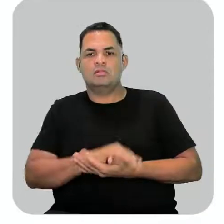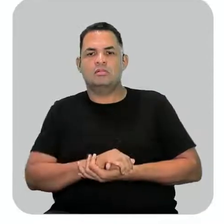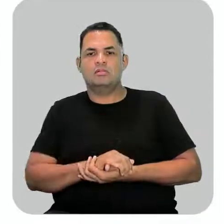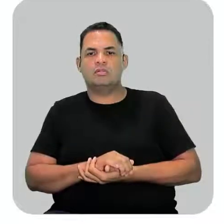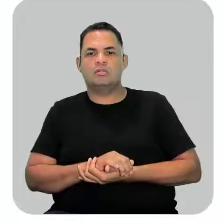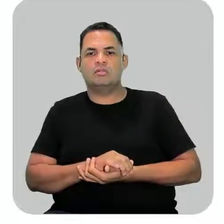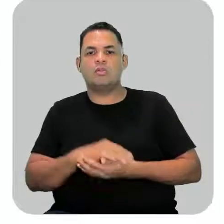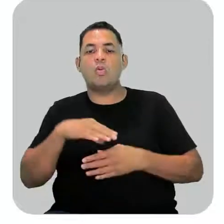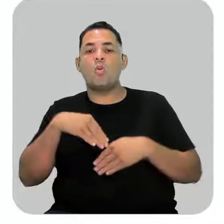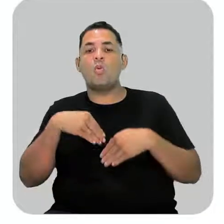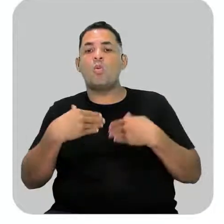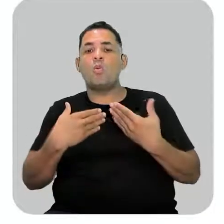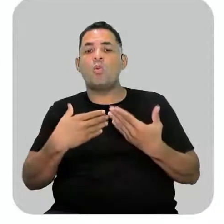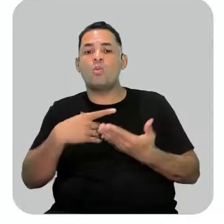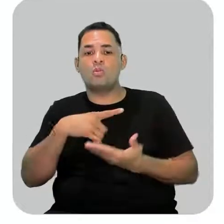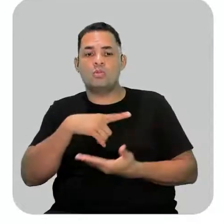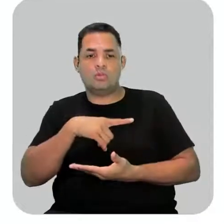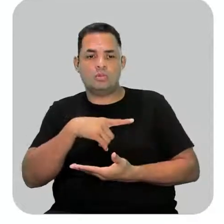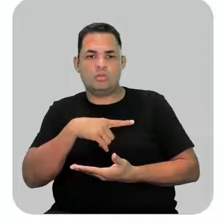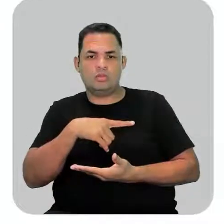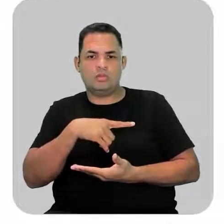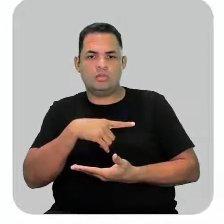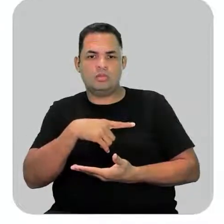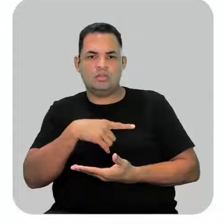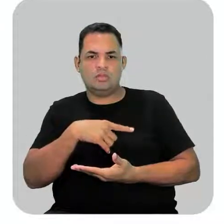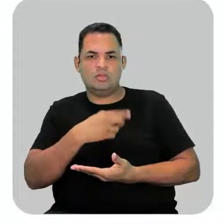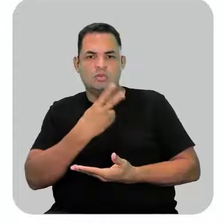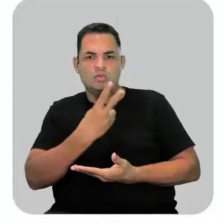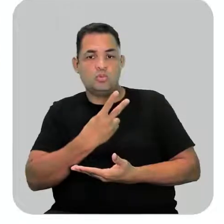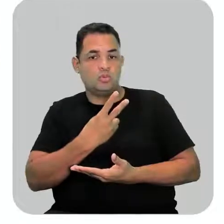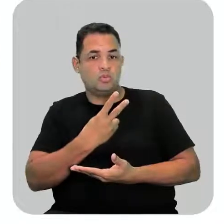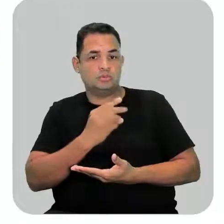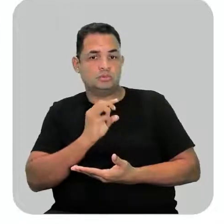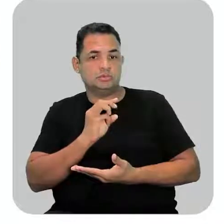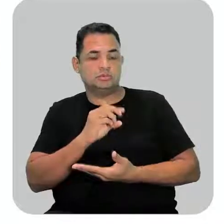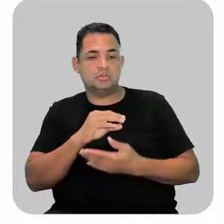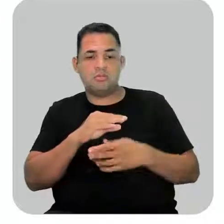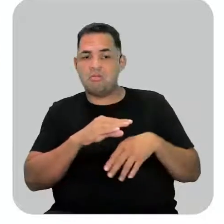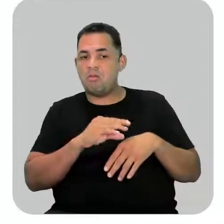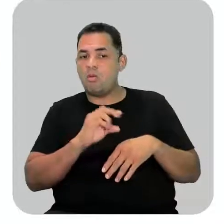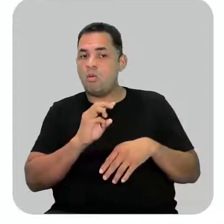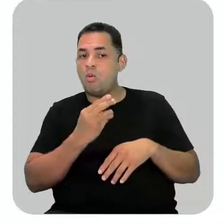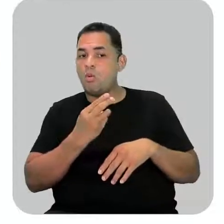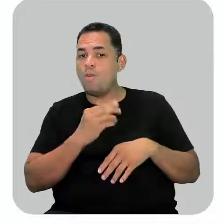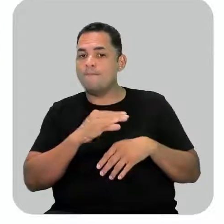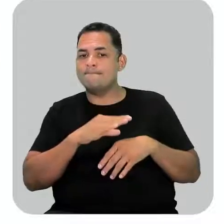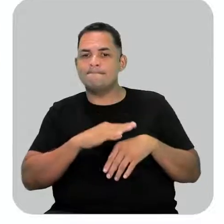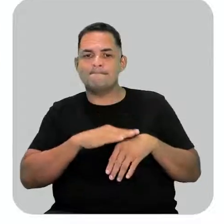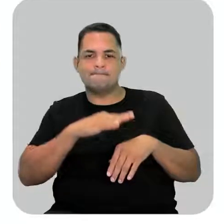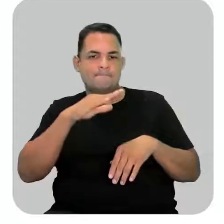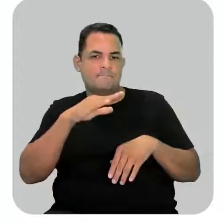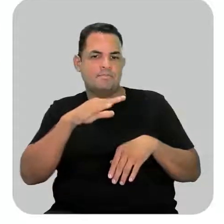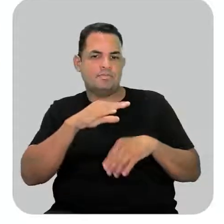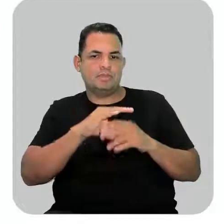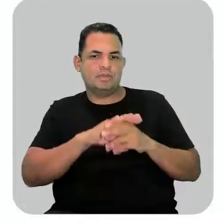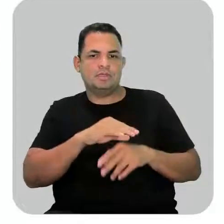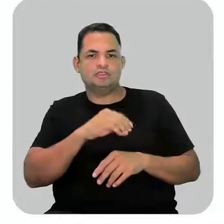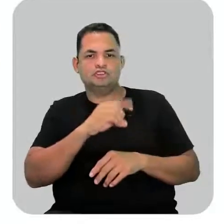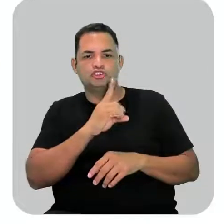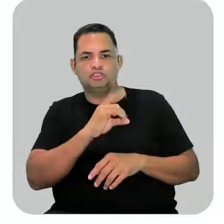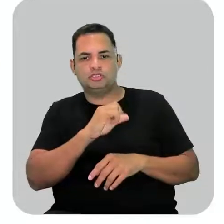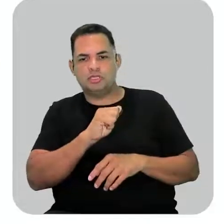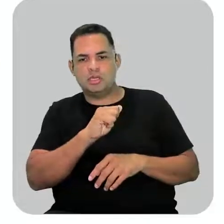etanol. Quando nós tivermos a presença de 2 ou mais hidroxilas, que são os diálcools e os